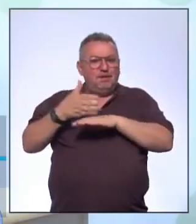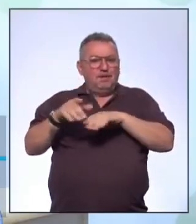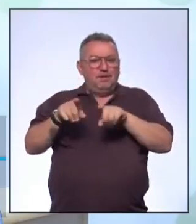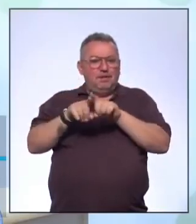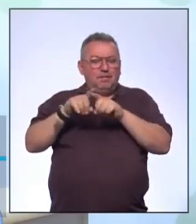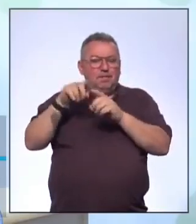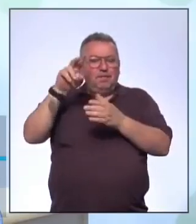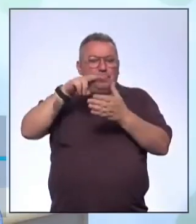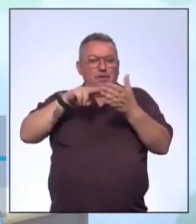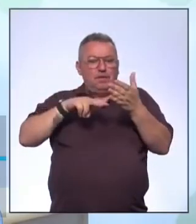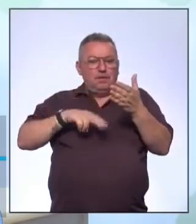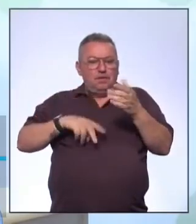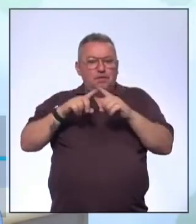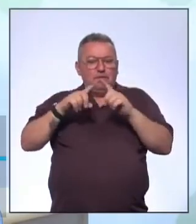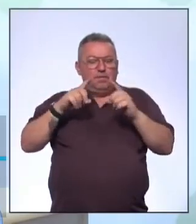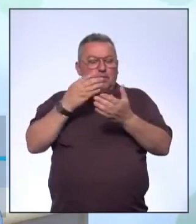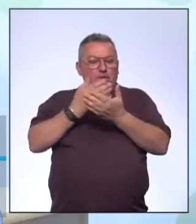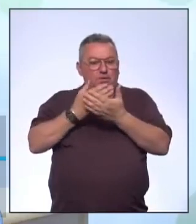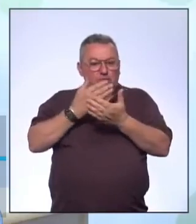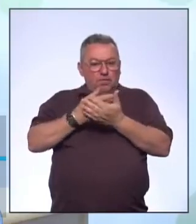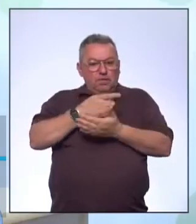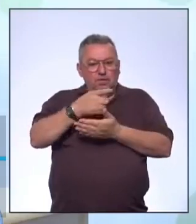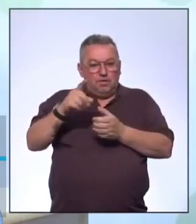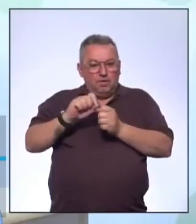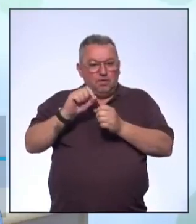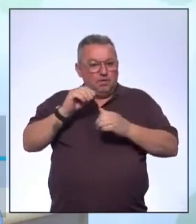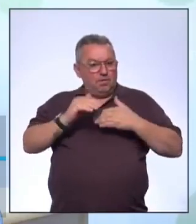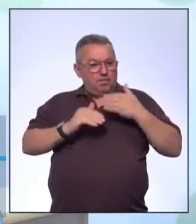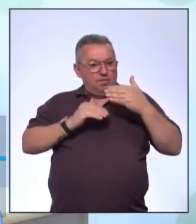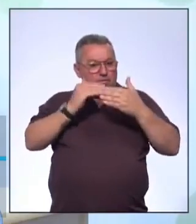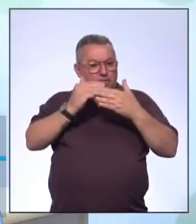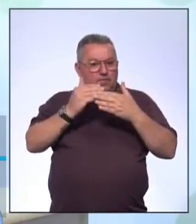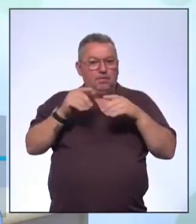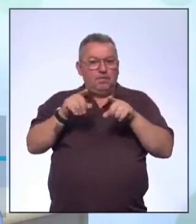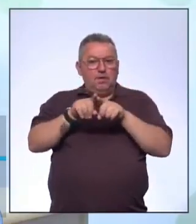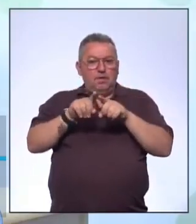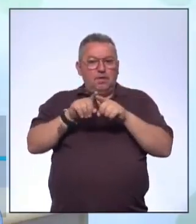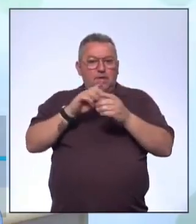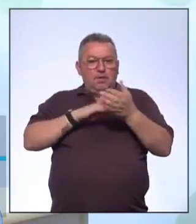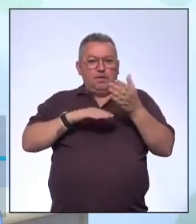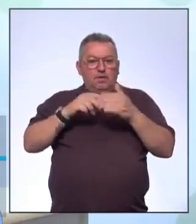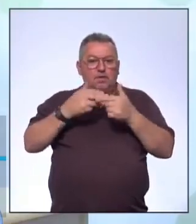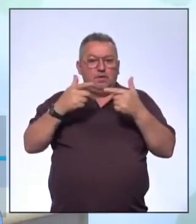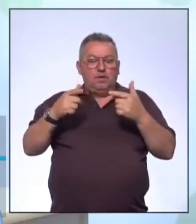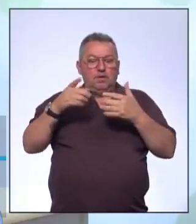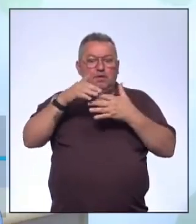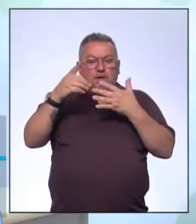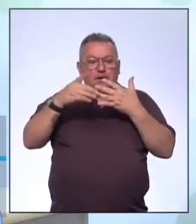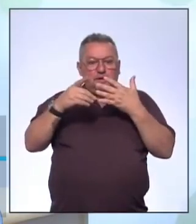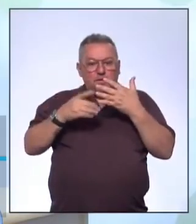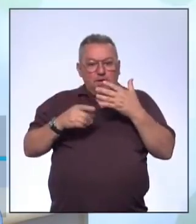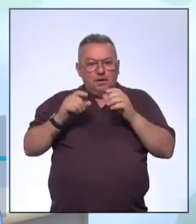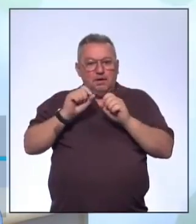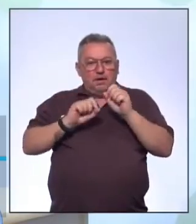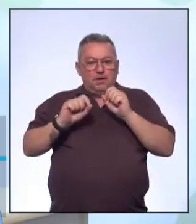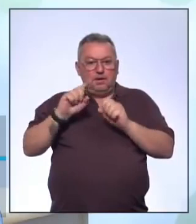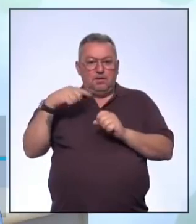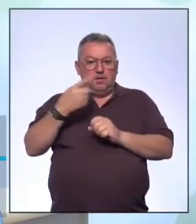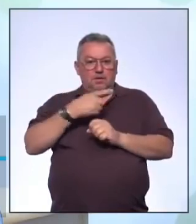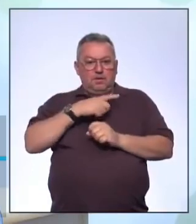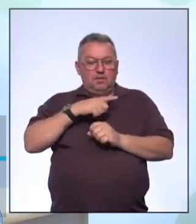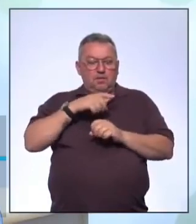pela leitura, pelo estudo que vocês estão desenvolvendo, de todas as disciplinas que nós